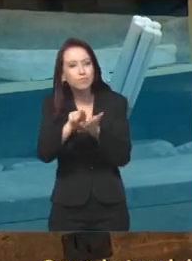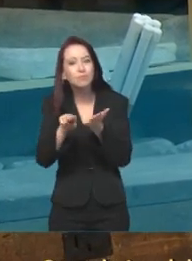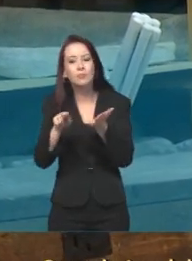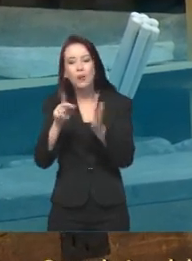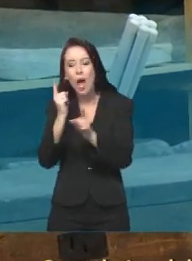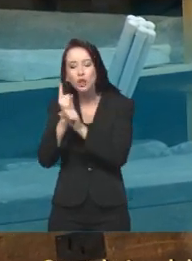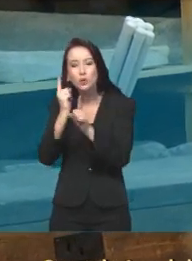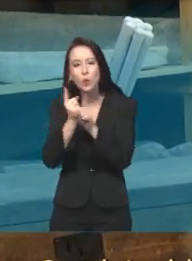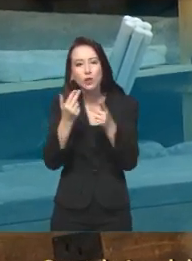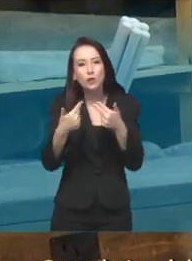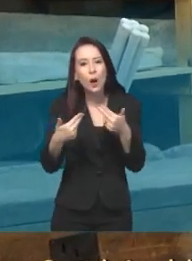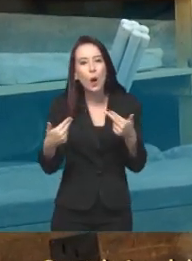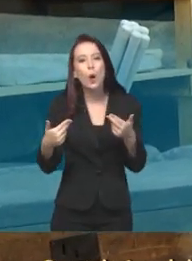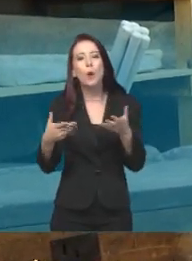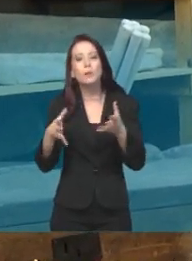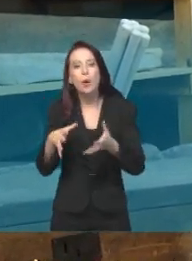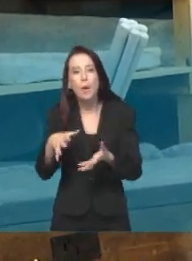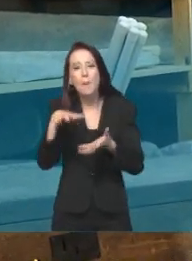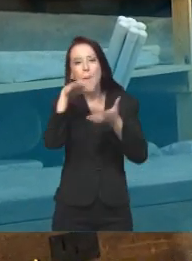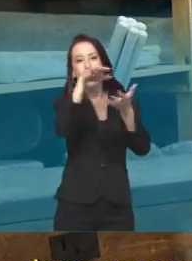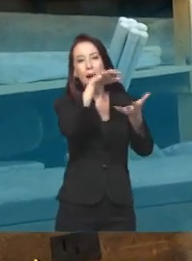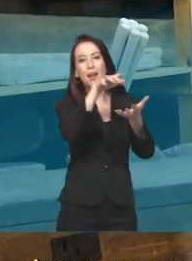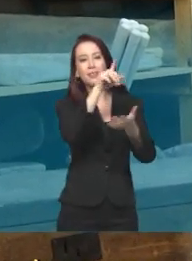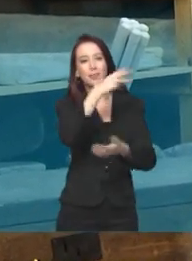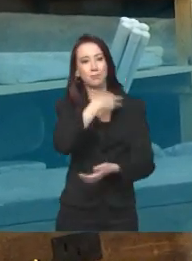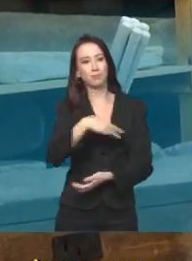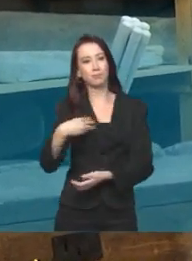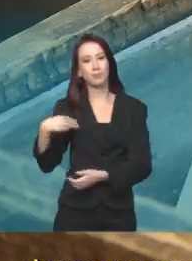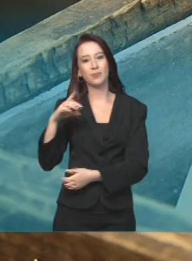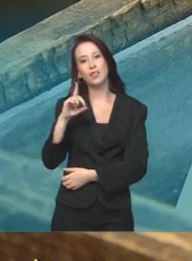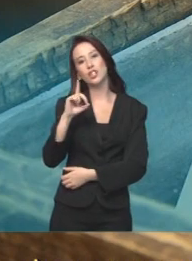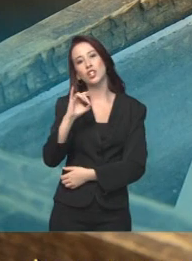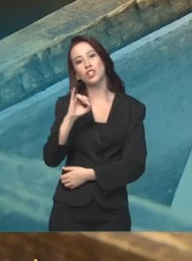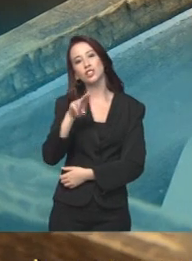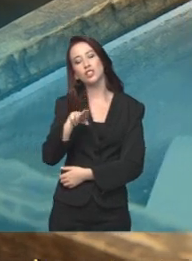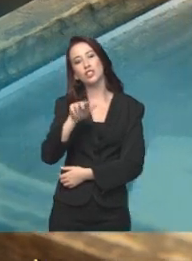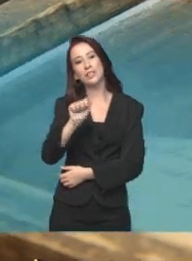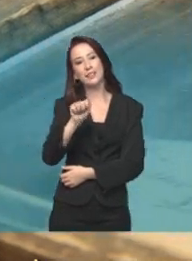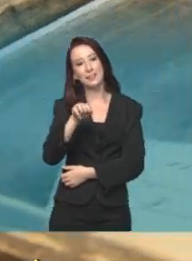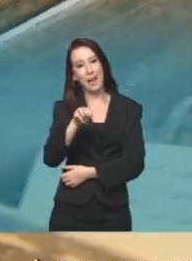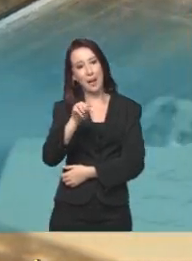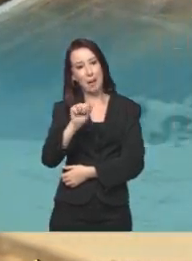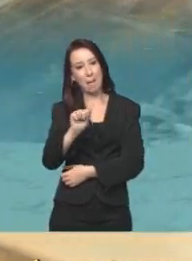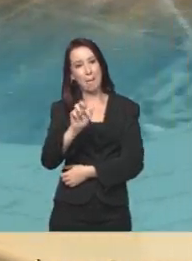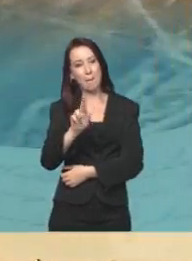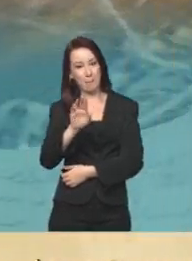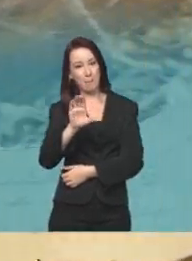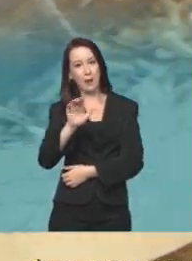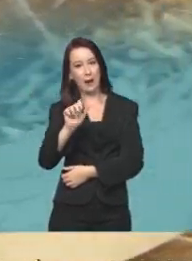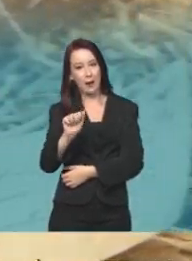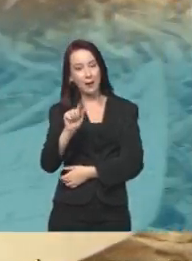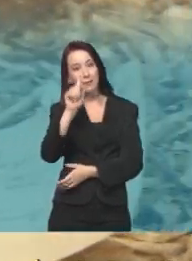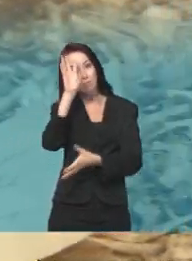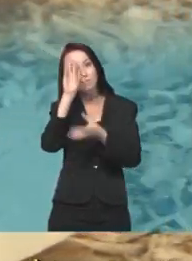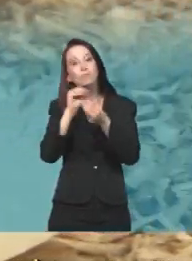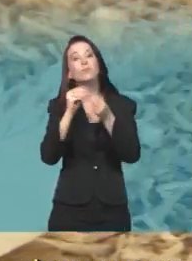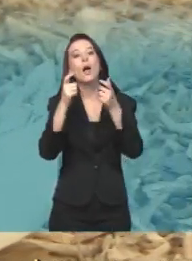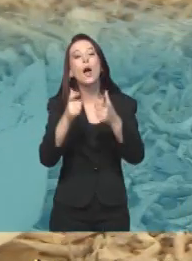send his collections to Denmark, one has to notice that his complete